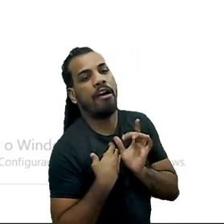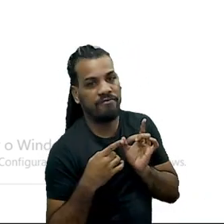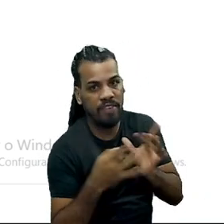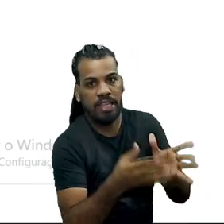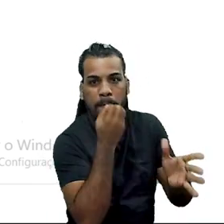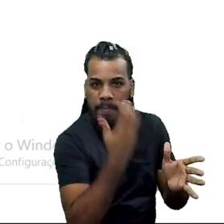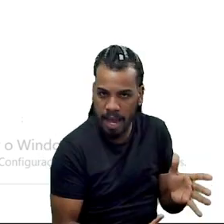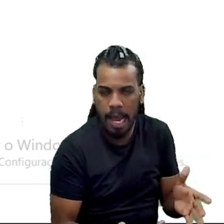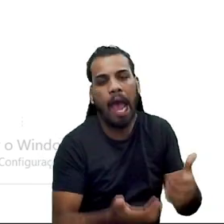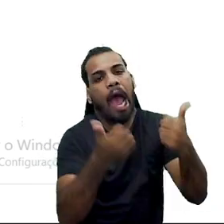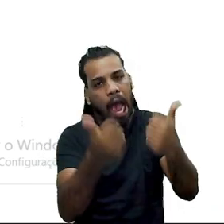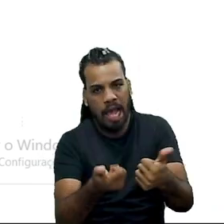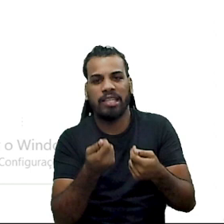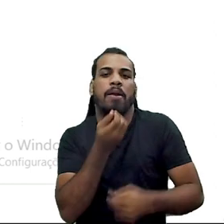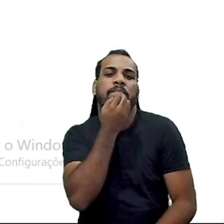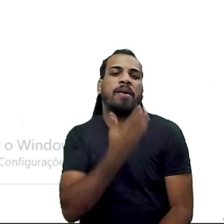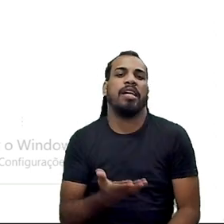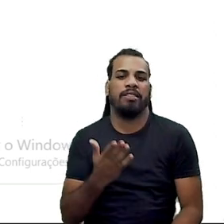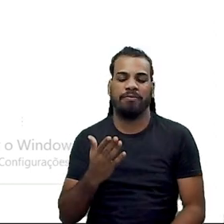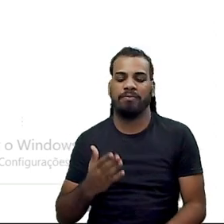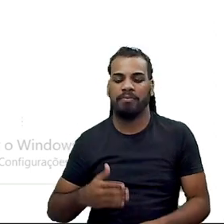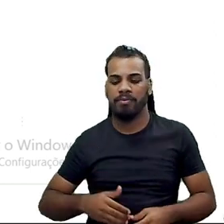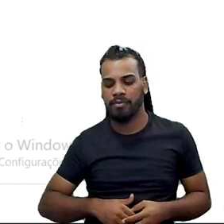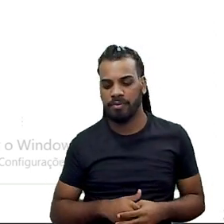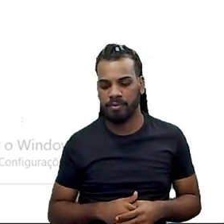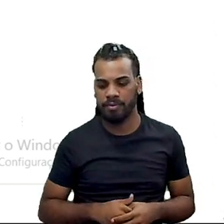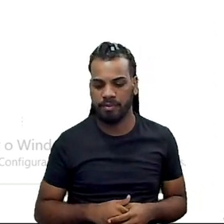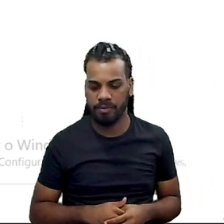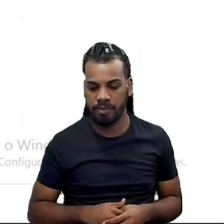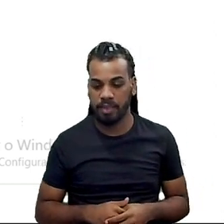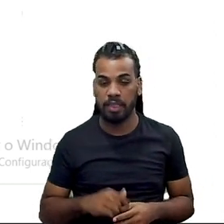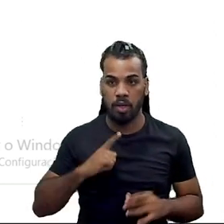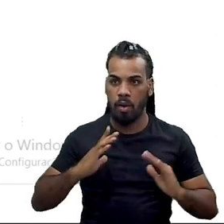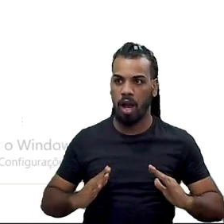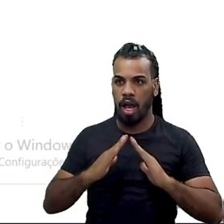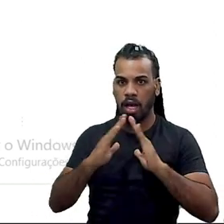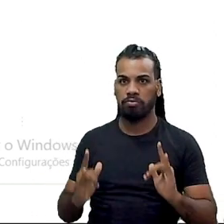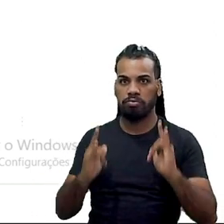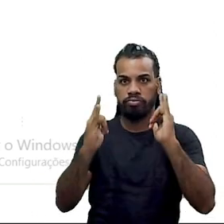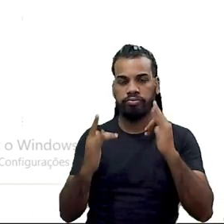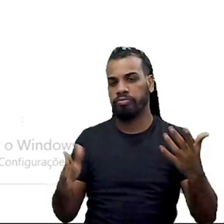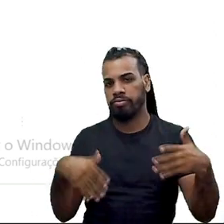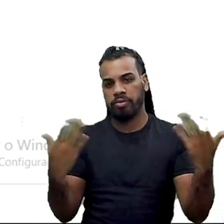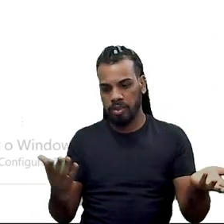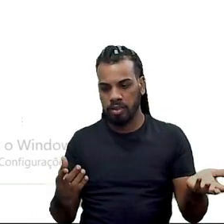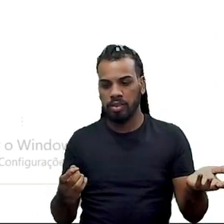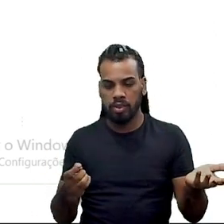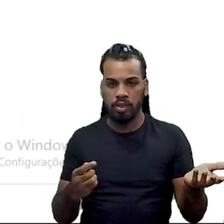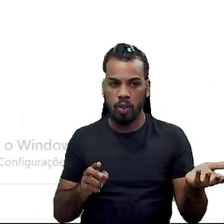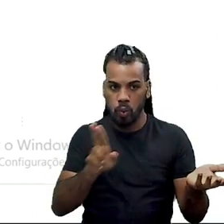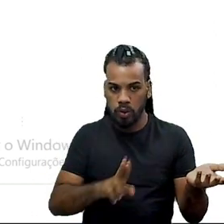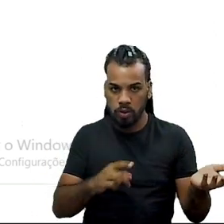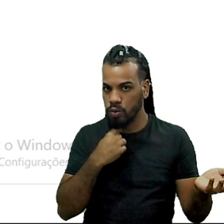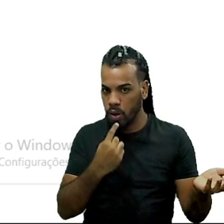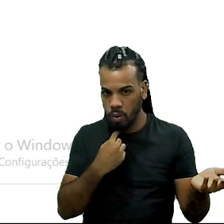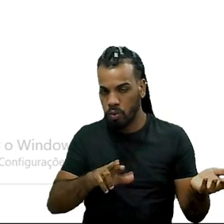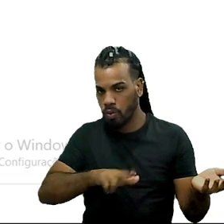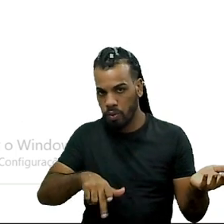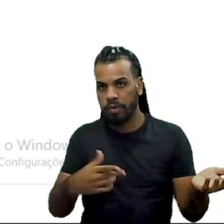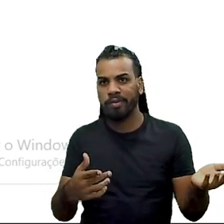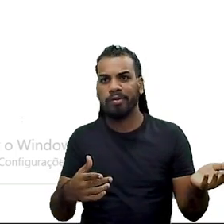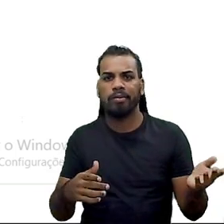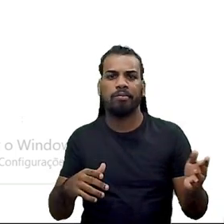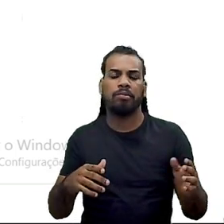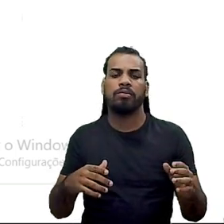vender bem. Quando você realmente tem um bem, um imóvel, algo que não está sendo utilizado, de repente você precisa de